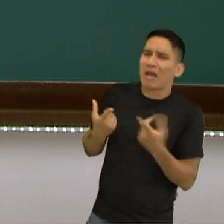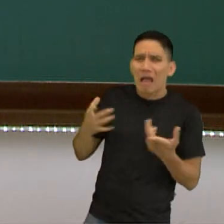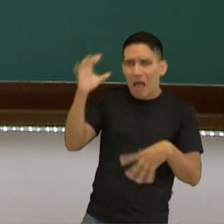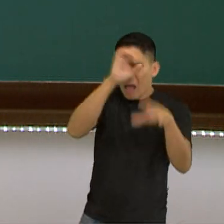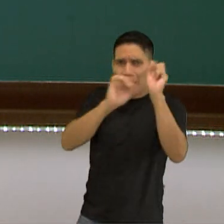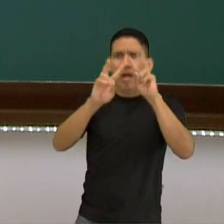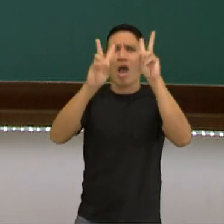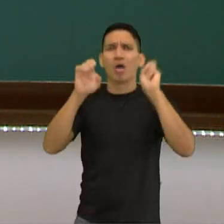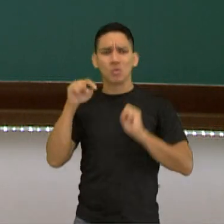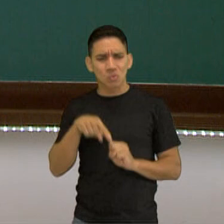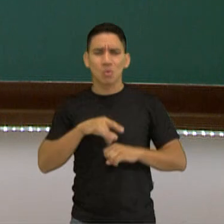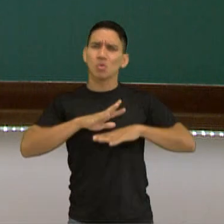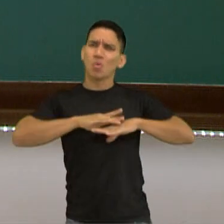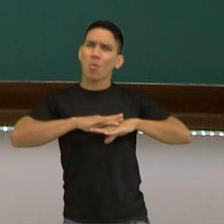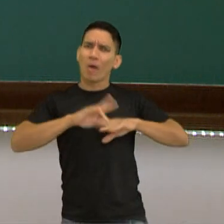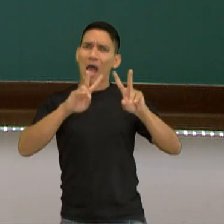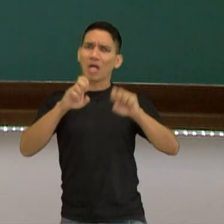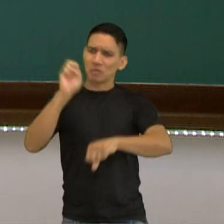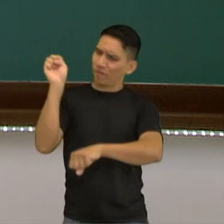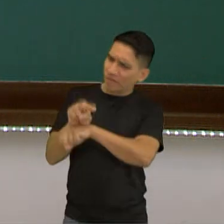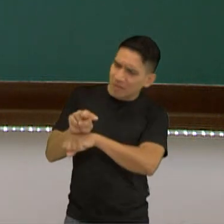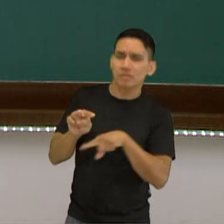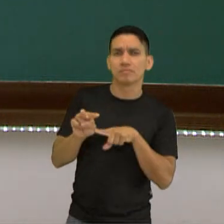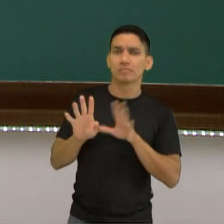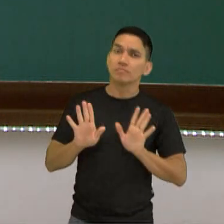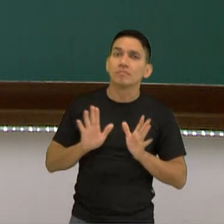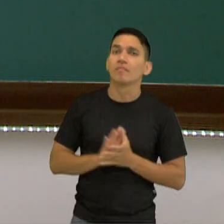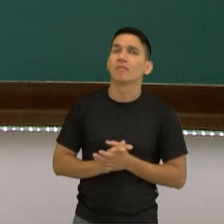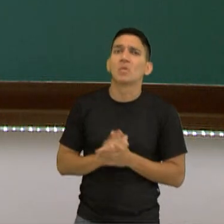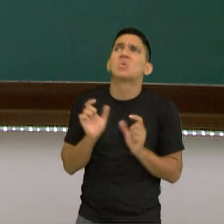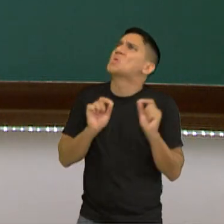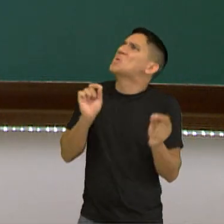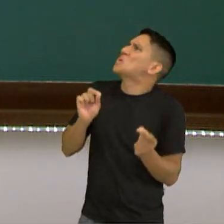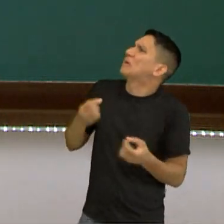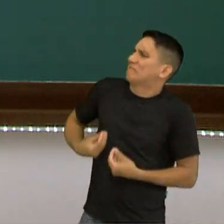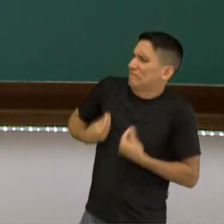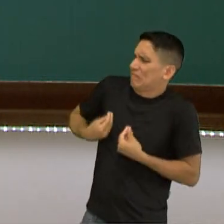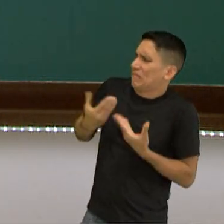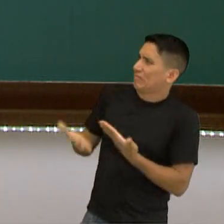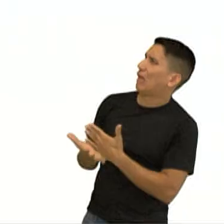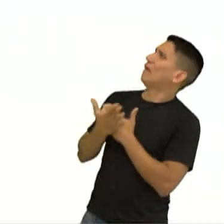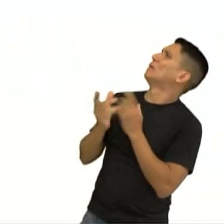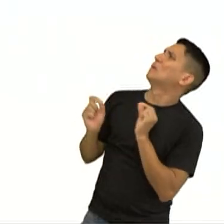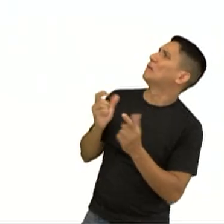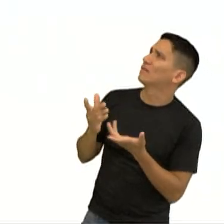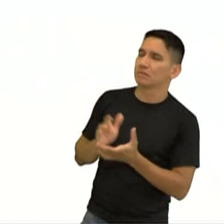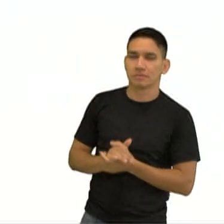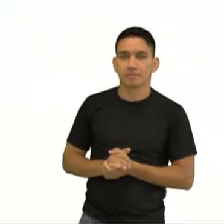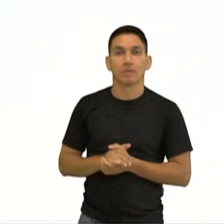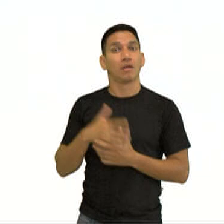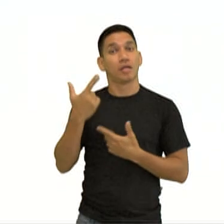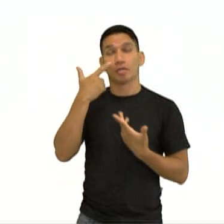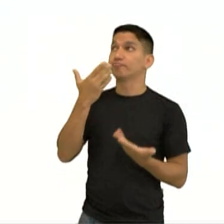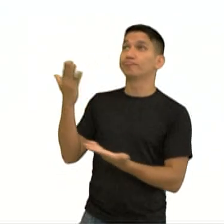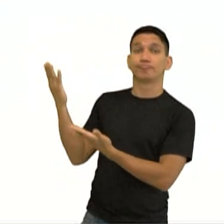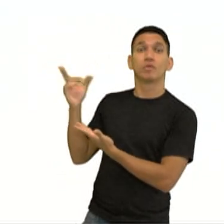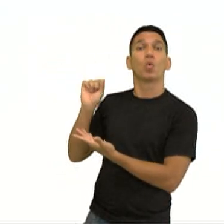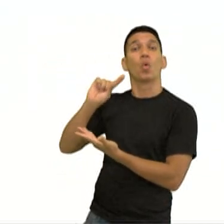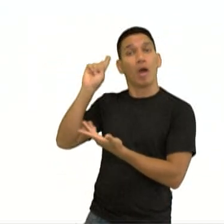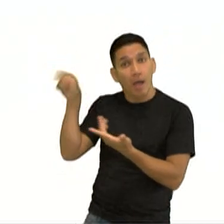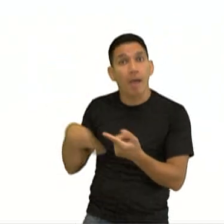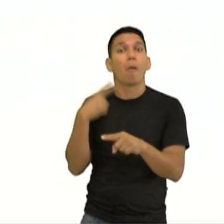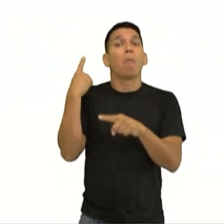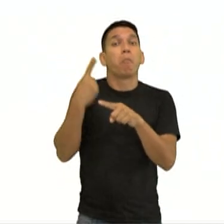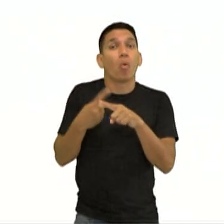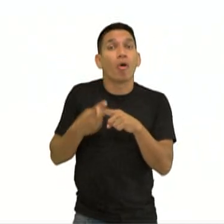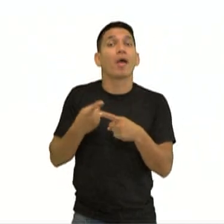sobre doenças causadas por vírus? O que vai afetar a minha vida? Nessa tela a gente percebe isso, os objetivos, o